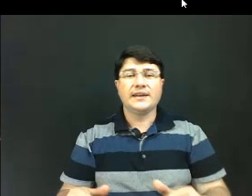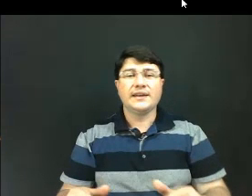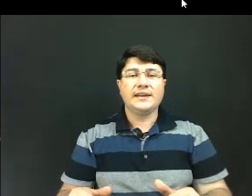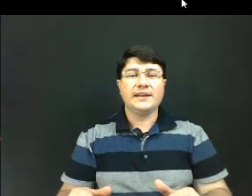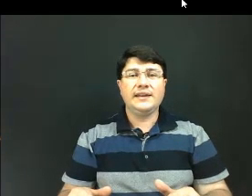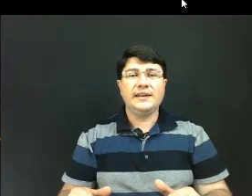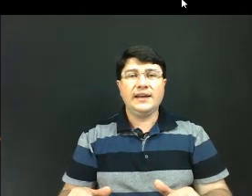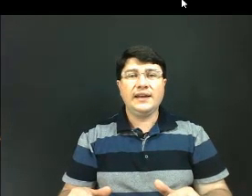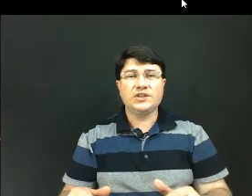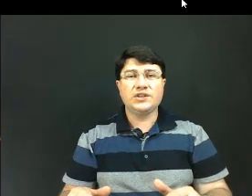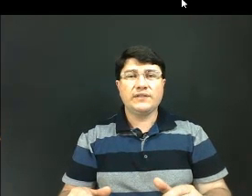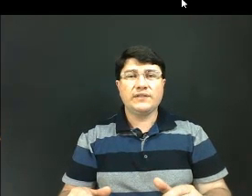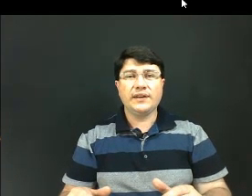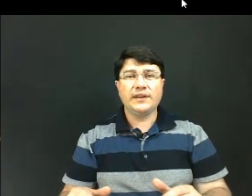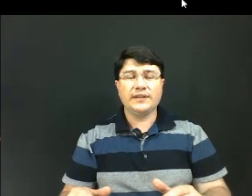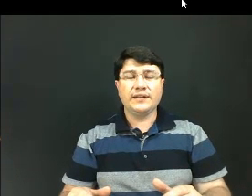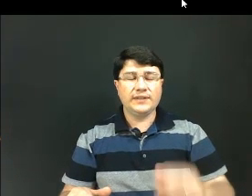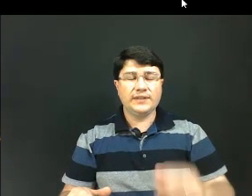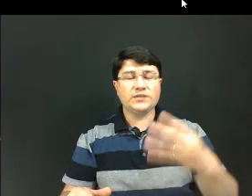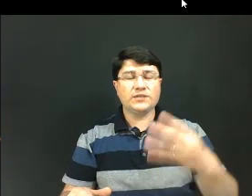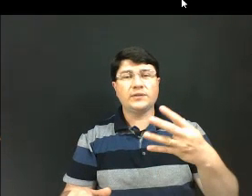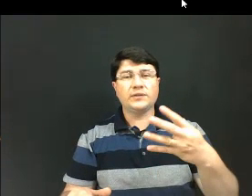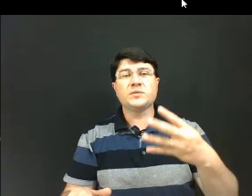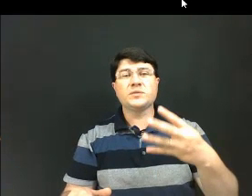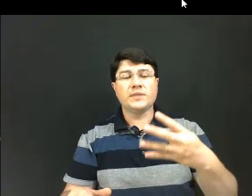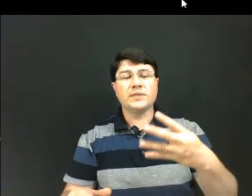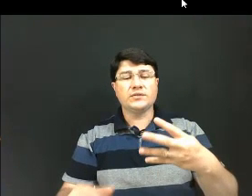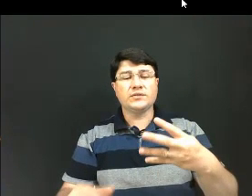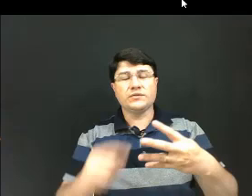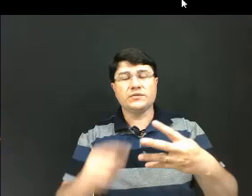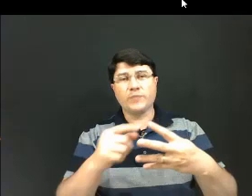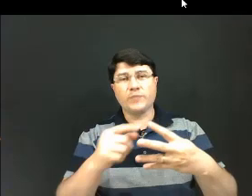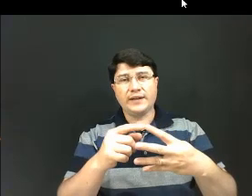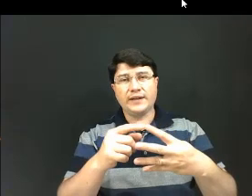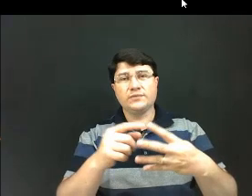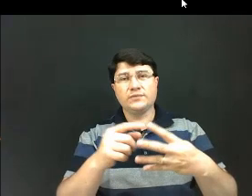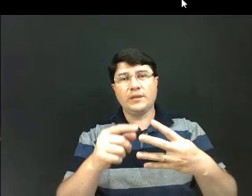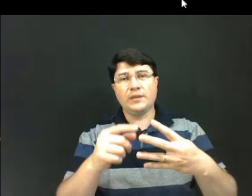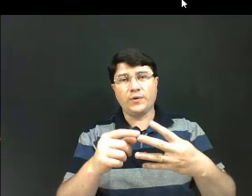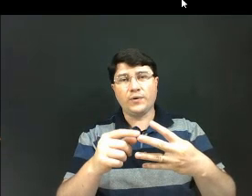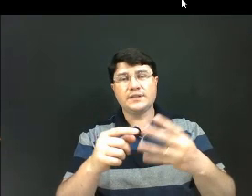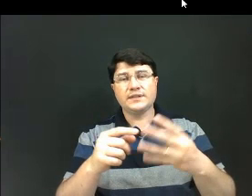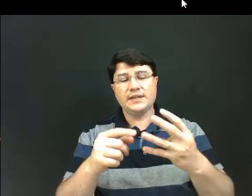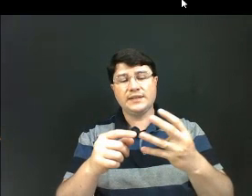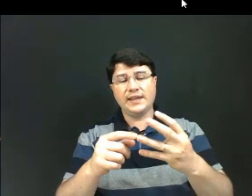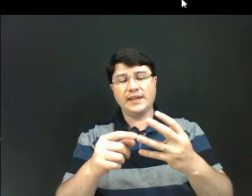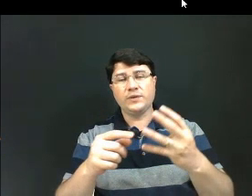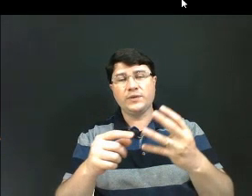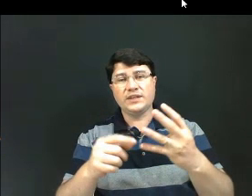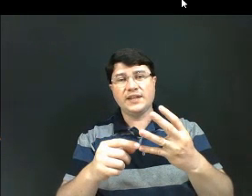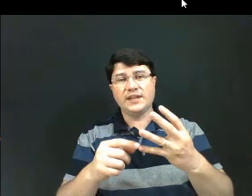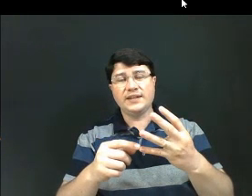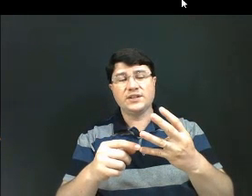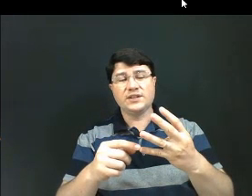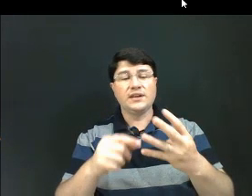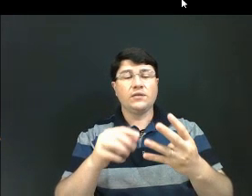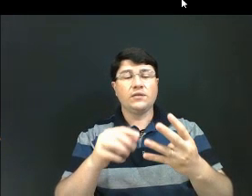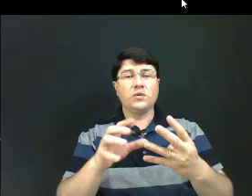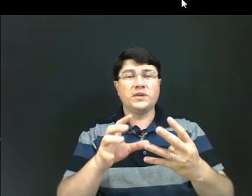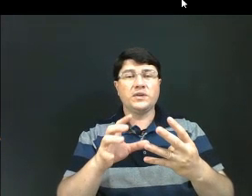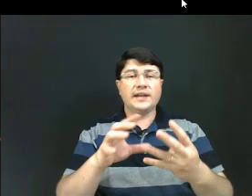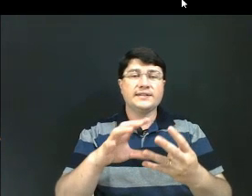deles. E a gente vai ver nesses 4 campos semânticos, o espaço, a posse, tempo e